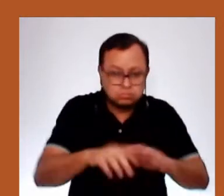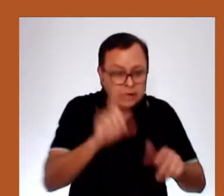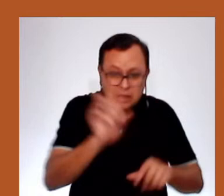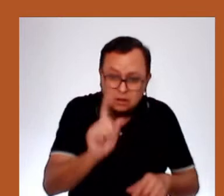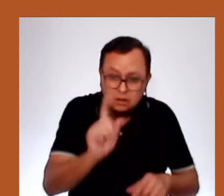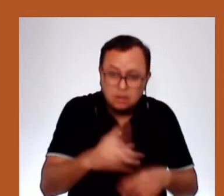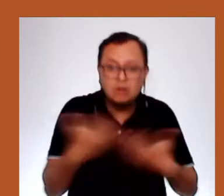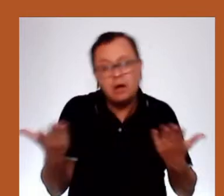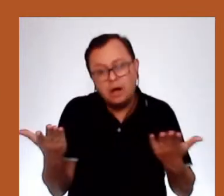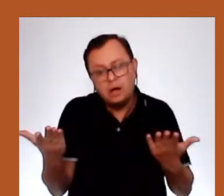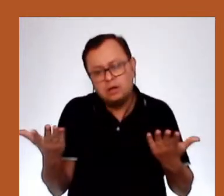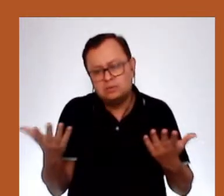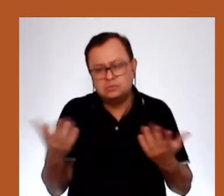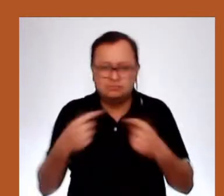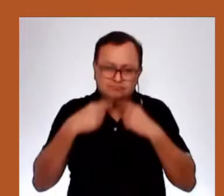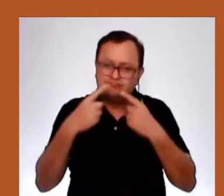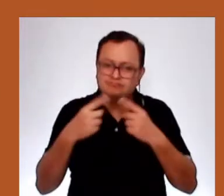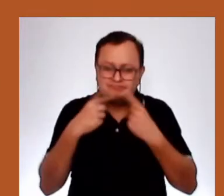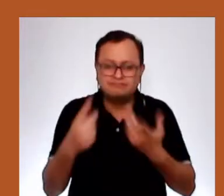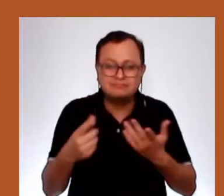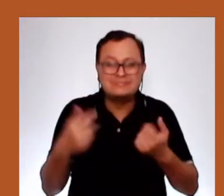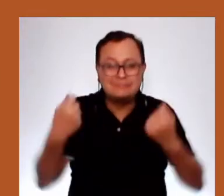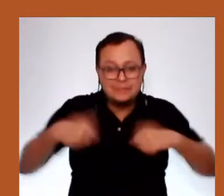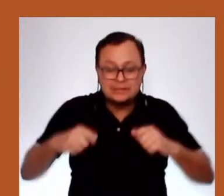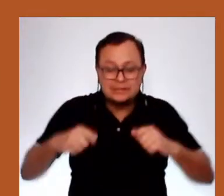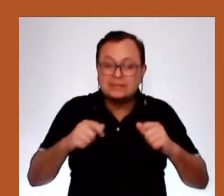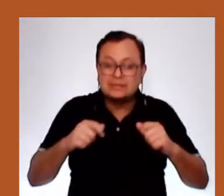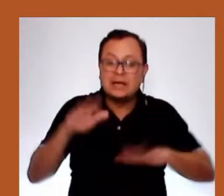ajudar o outro, adentrar